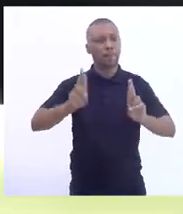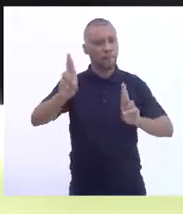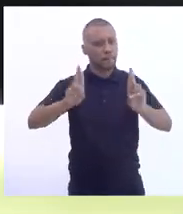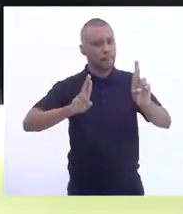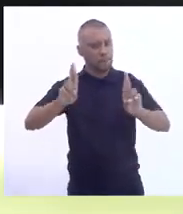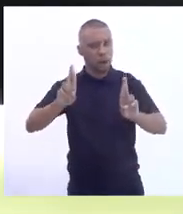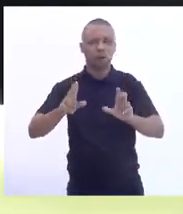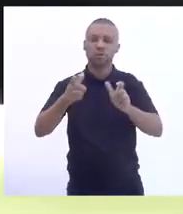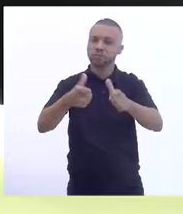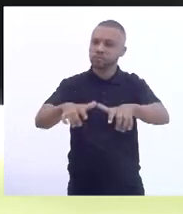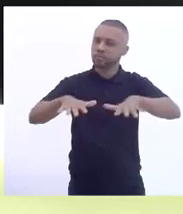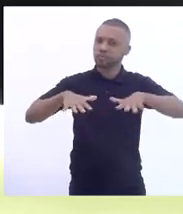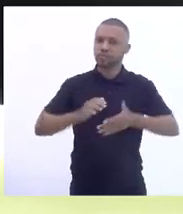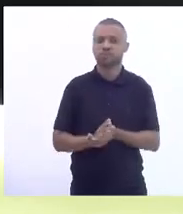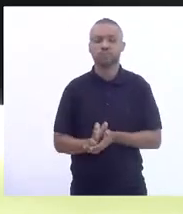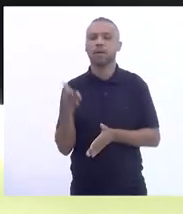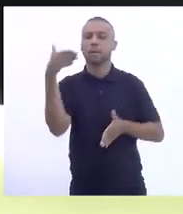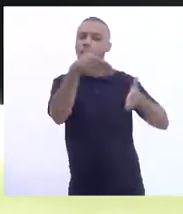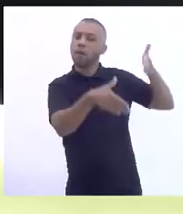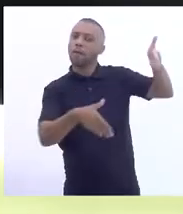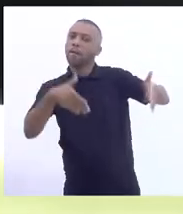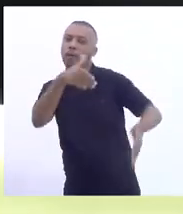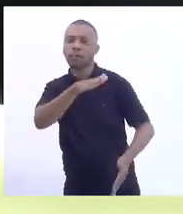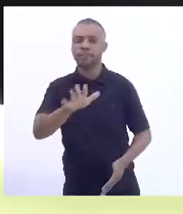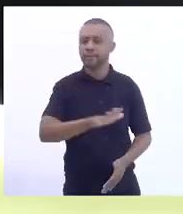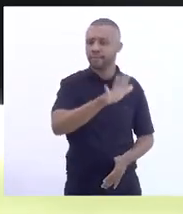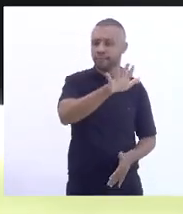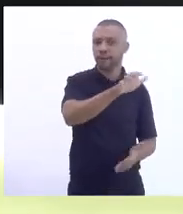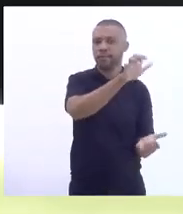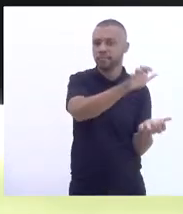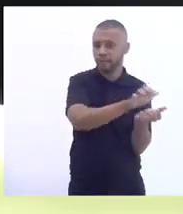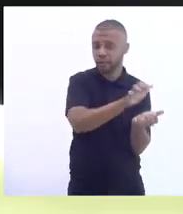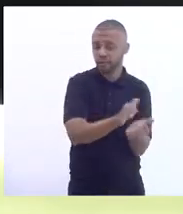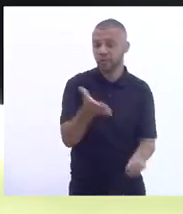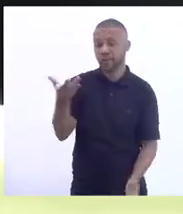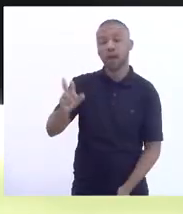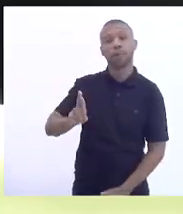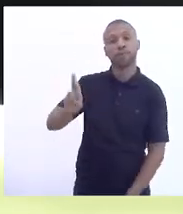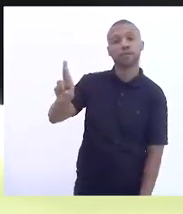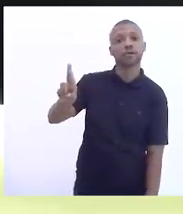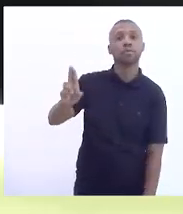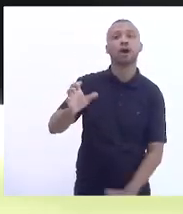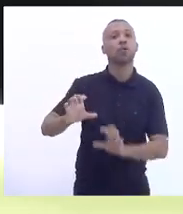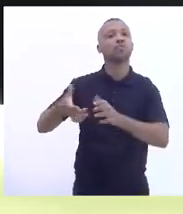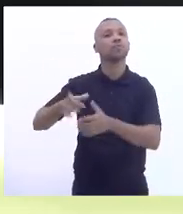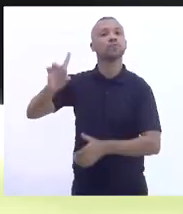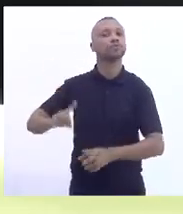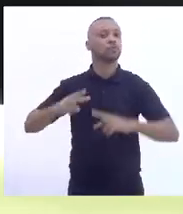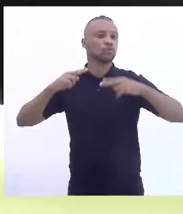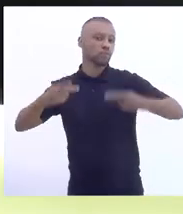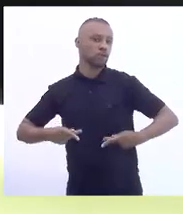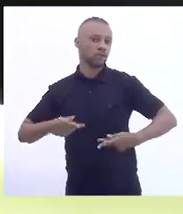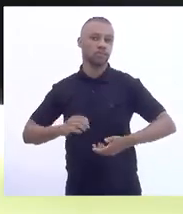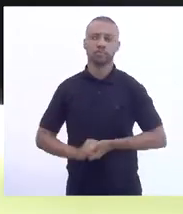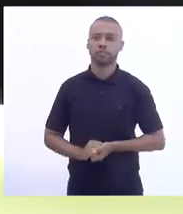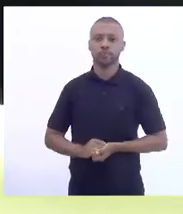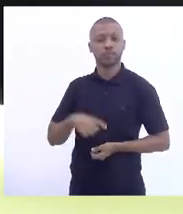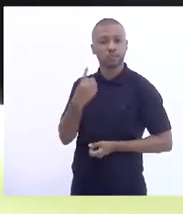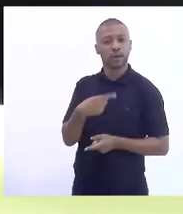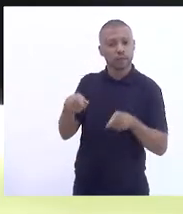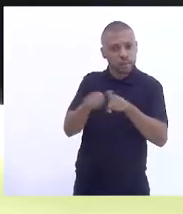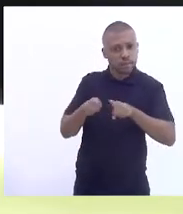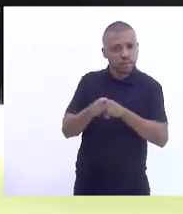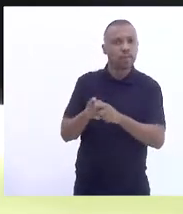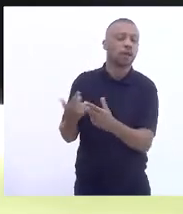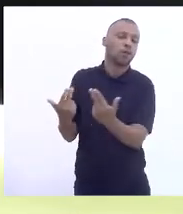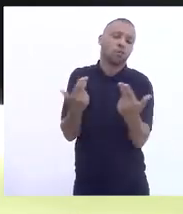a questão estiveram no Jacarezinho vocês na comissão de direitos humanos Nós também que também